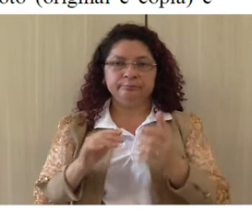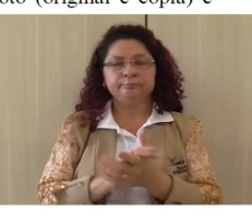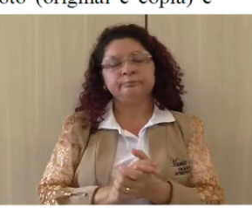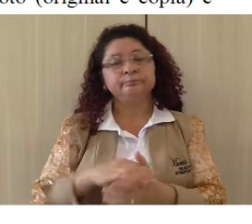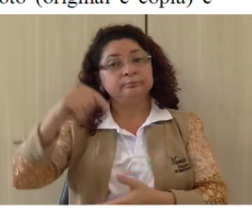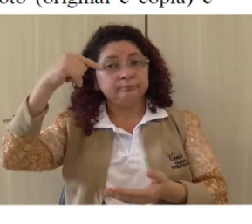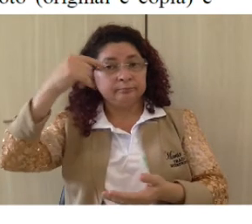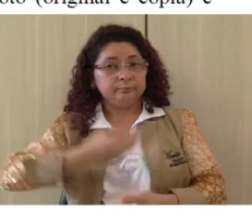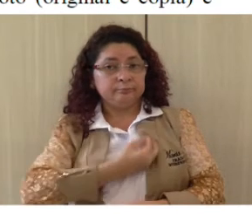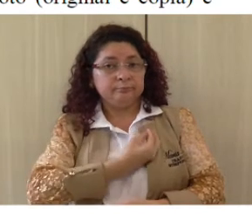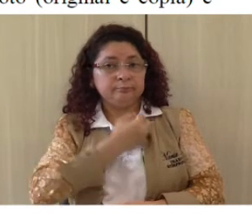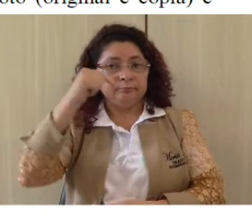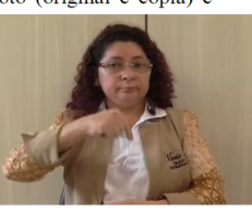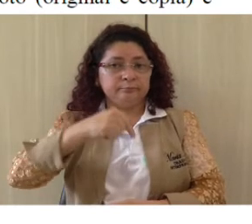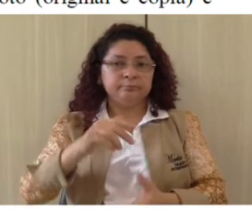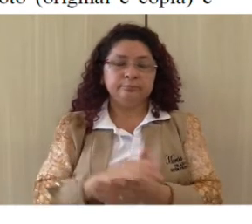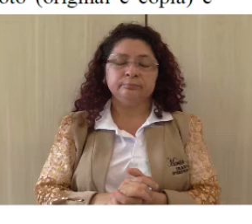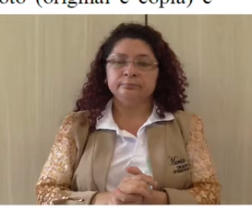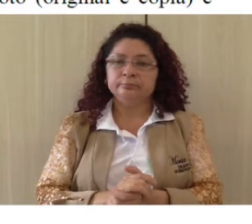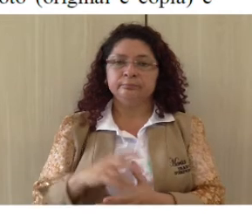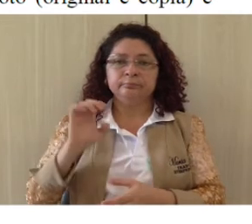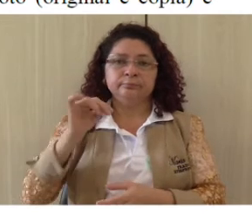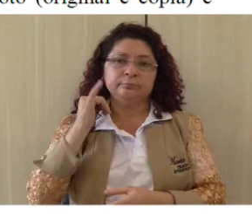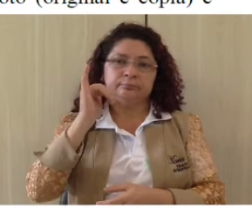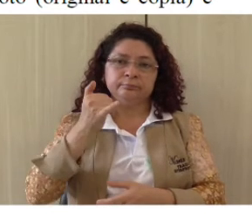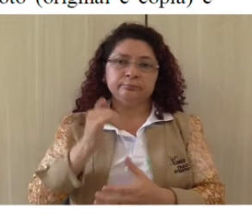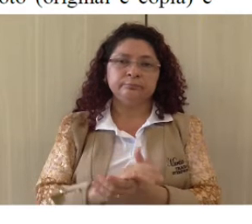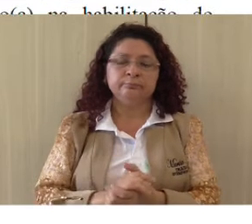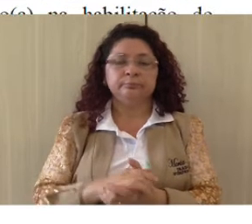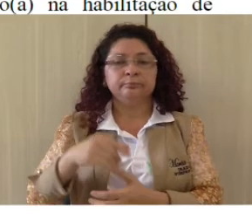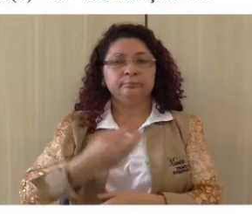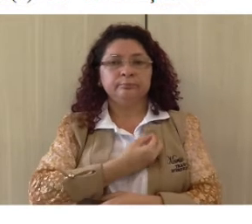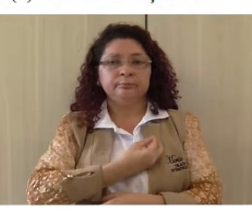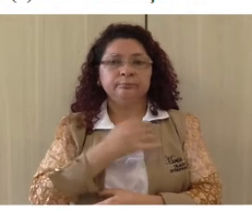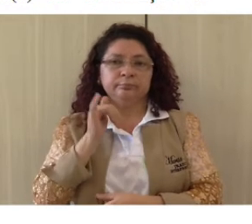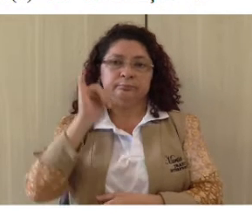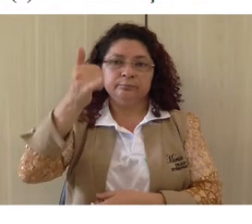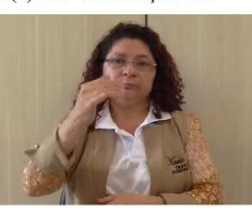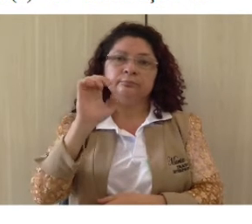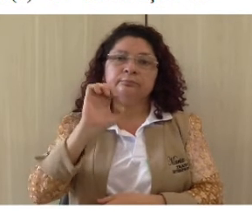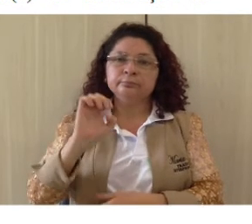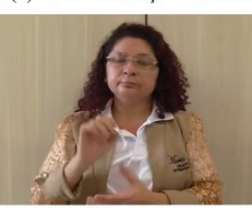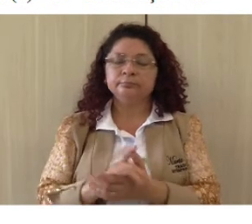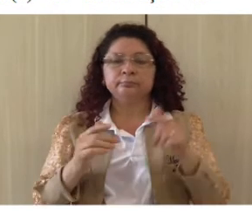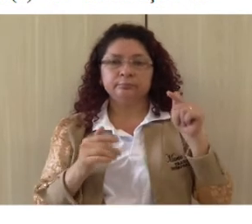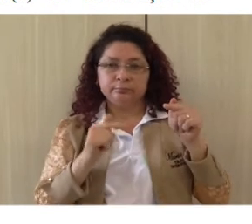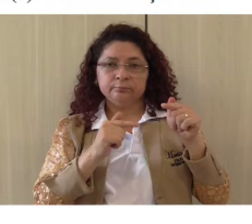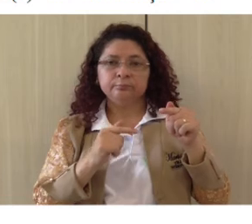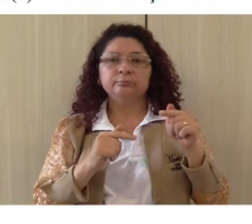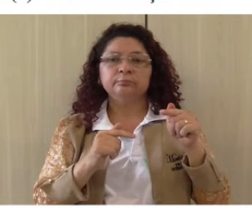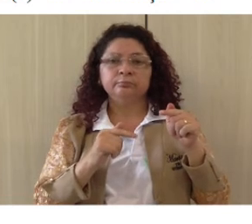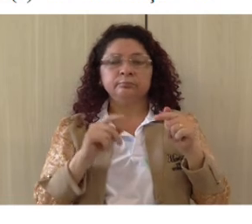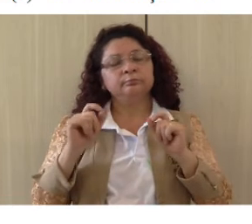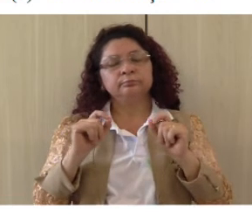deste edital, conforme modelo disponível no anexo 4 deste edital. F. Comprovante de que atende